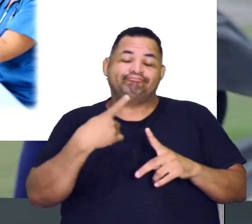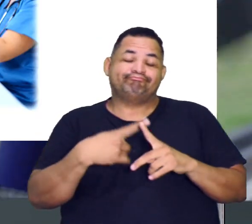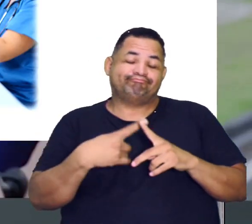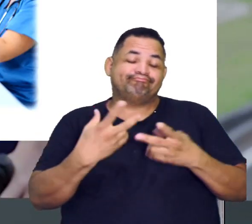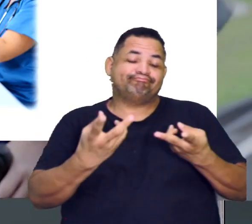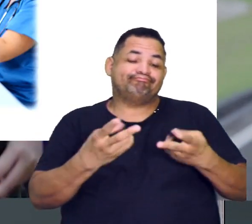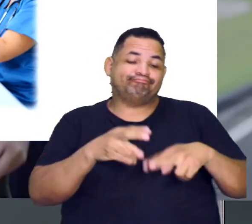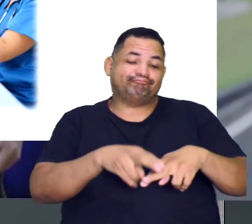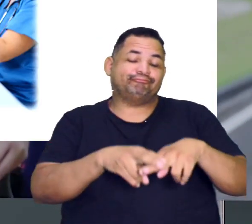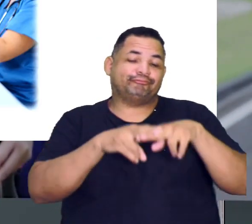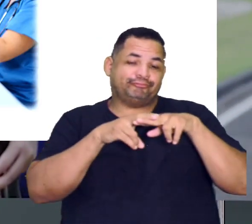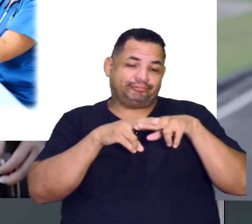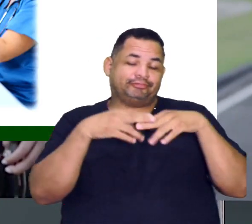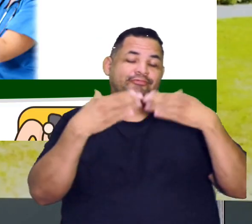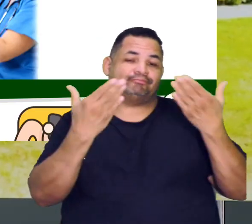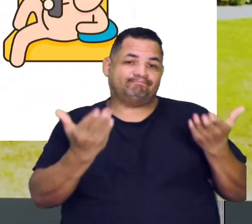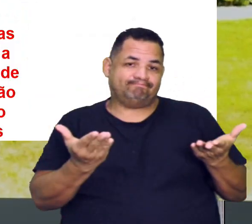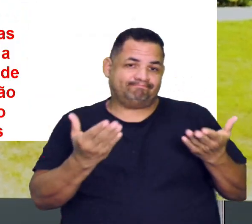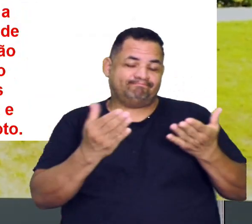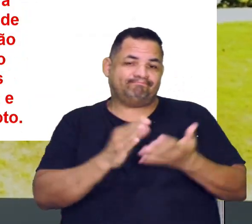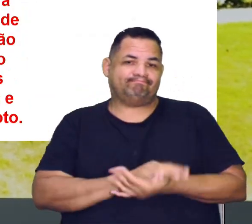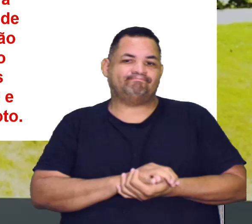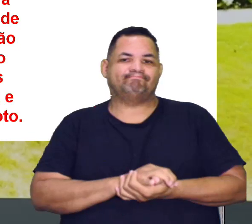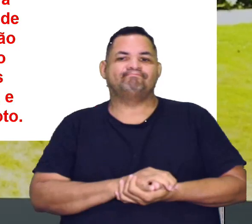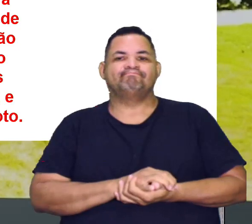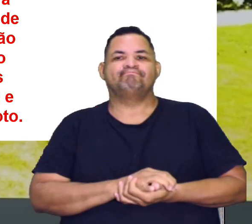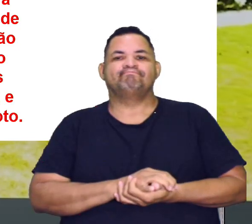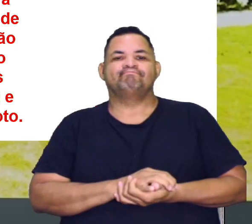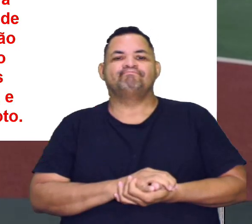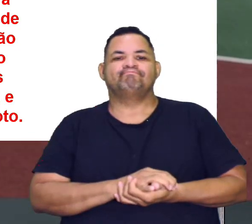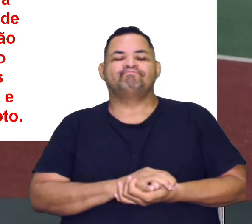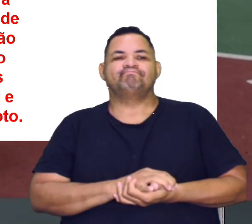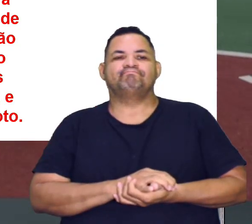Prof. Vem trazendo essa pauta mais uma vez.